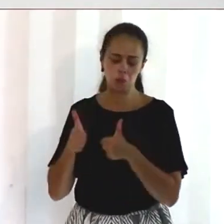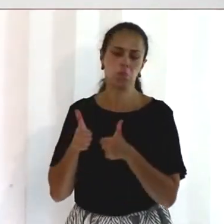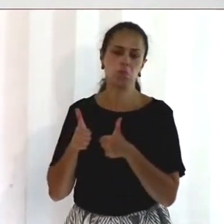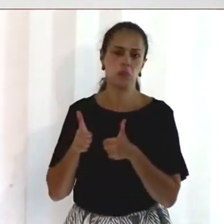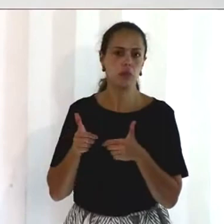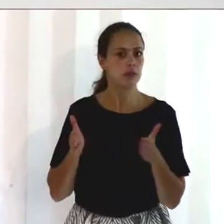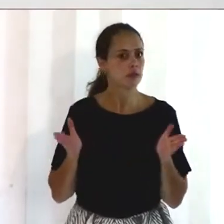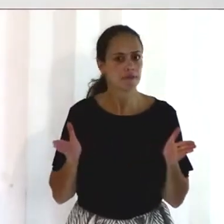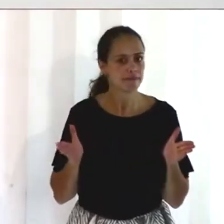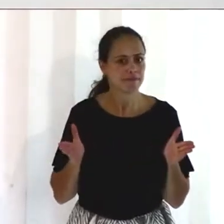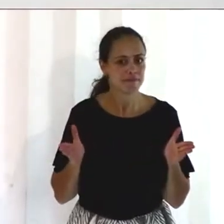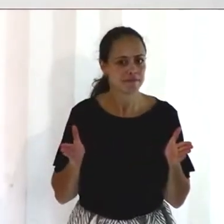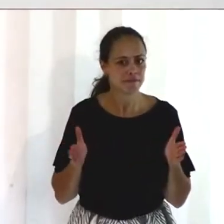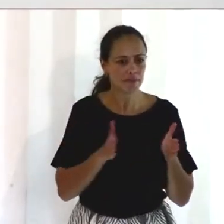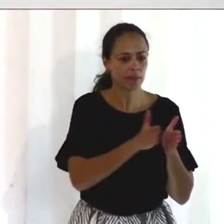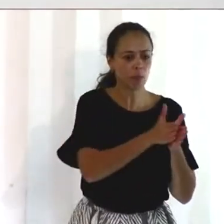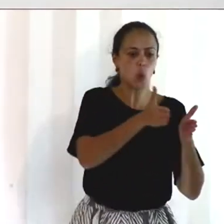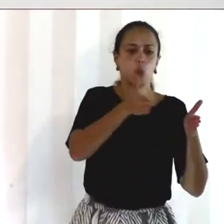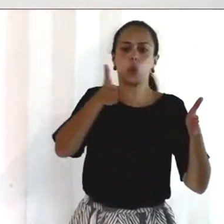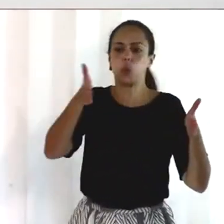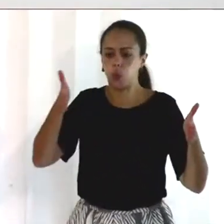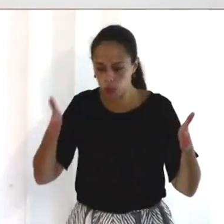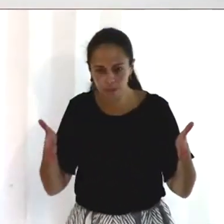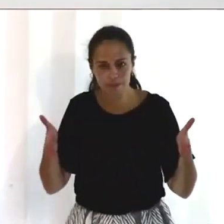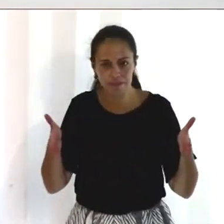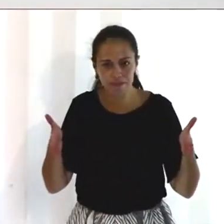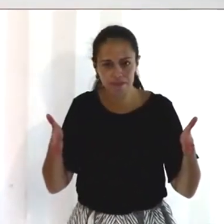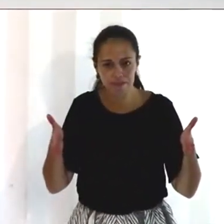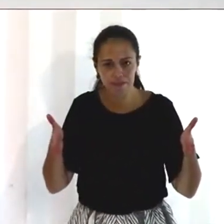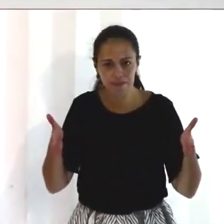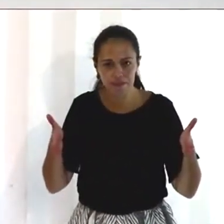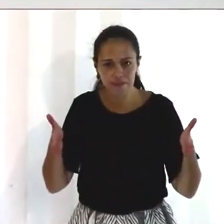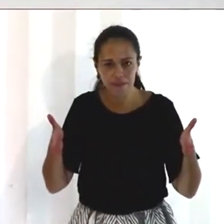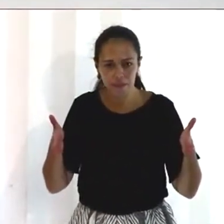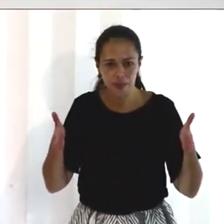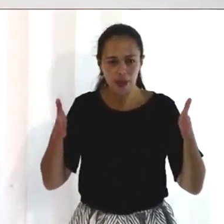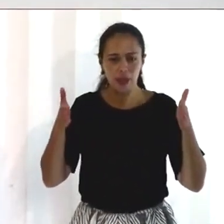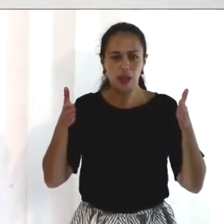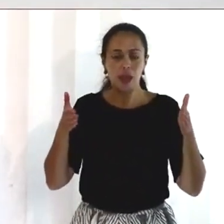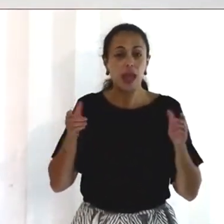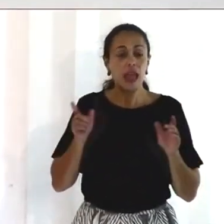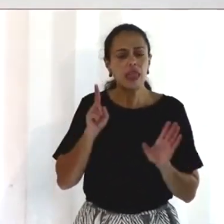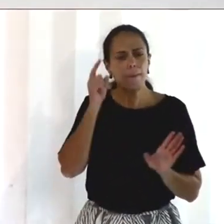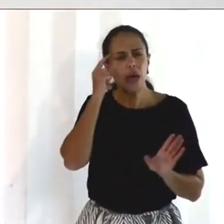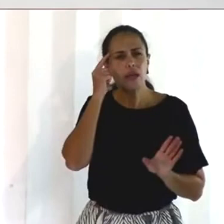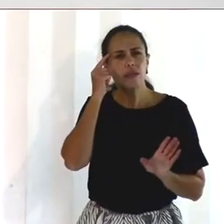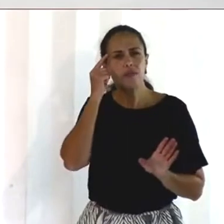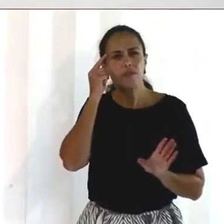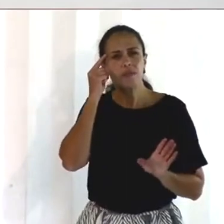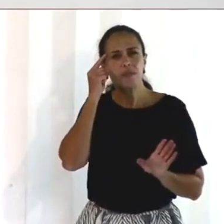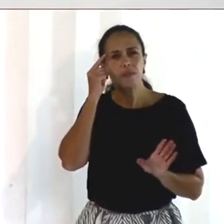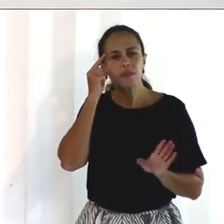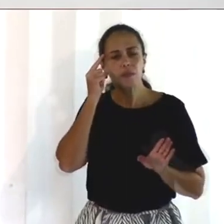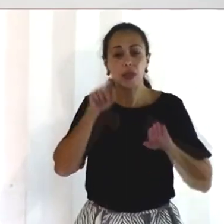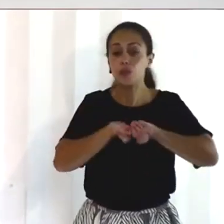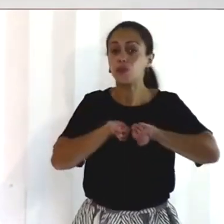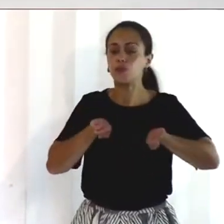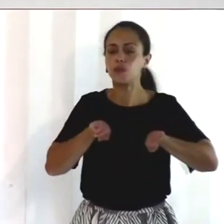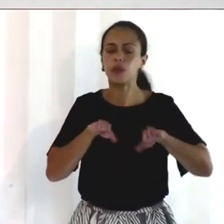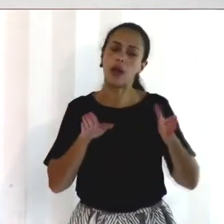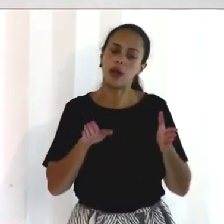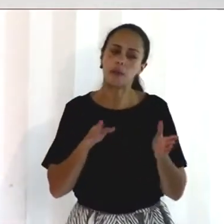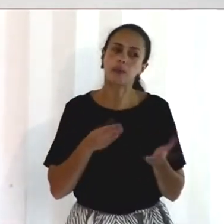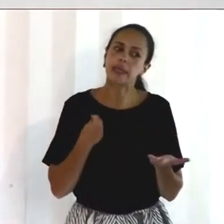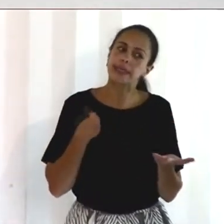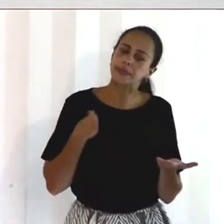O cristianismo, ele acontece de maneira integral. Nós não fazemos dicotomia entre sagrado e